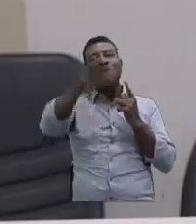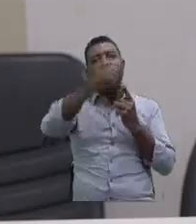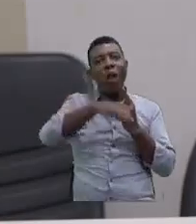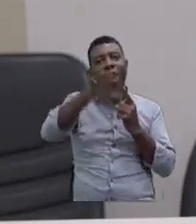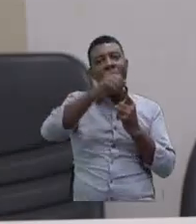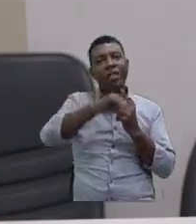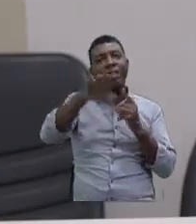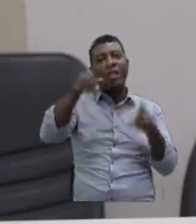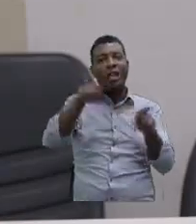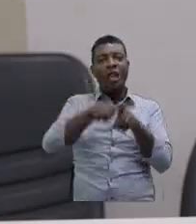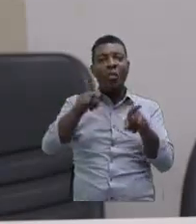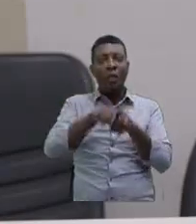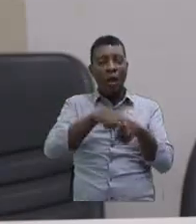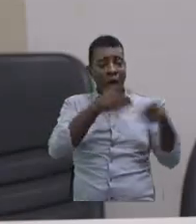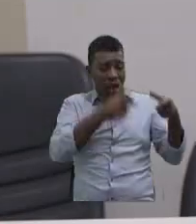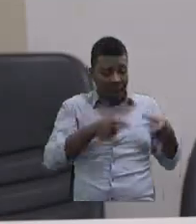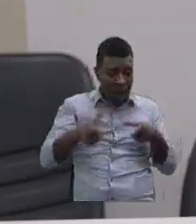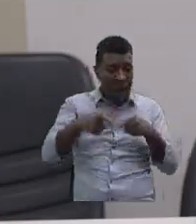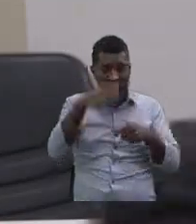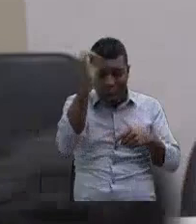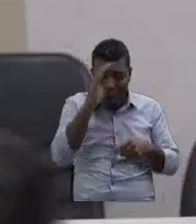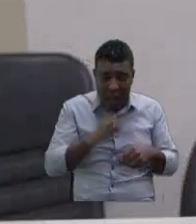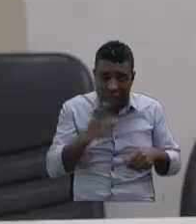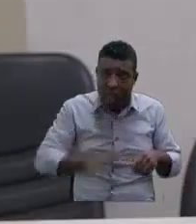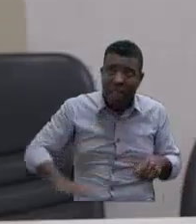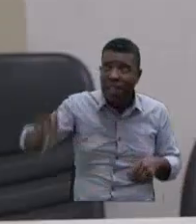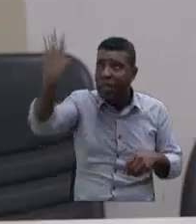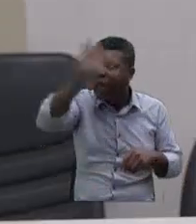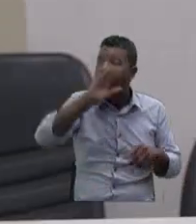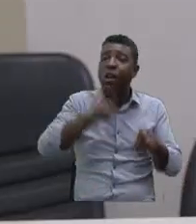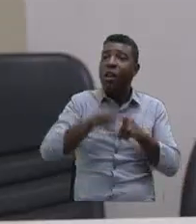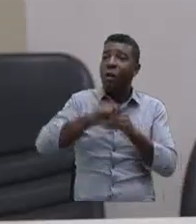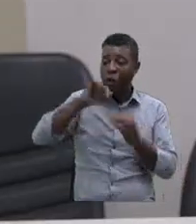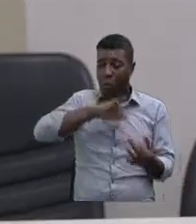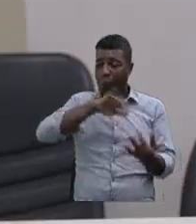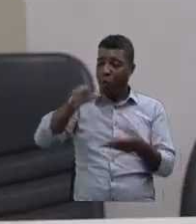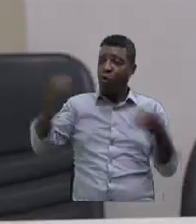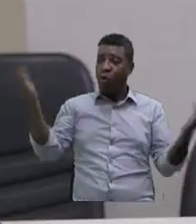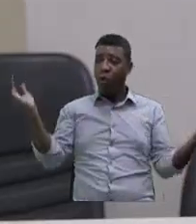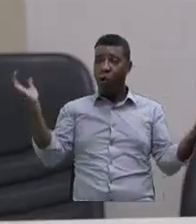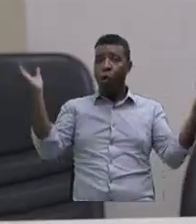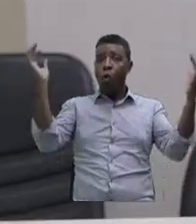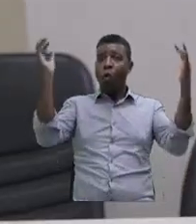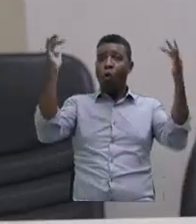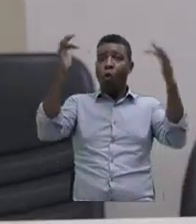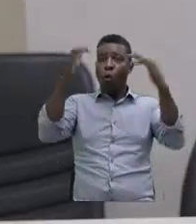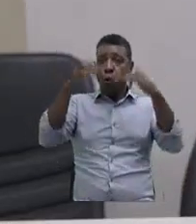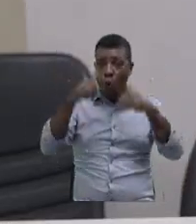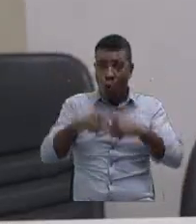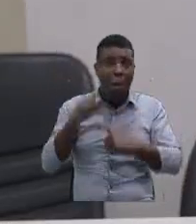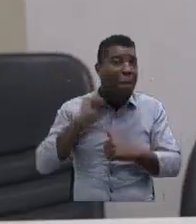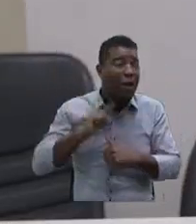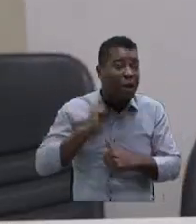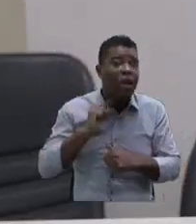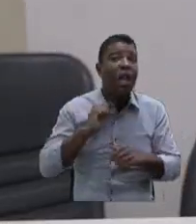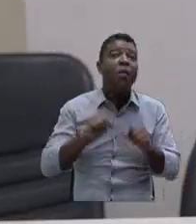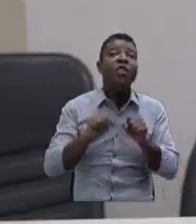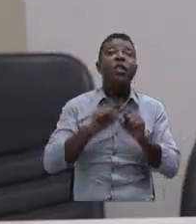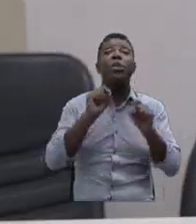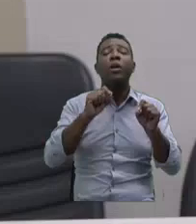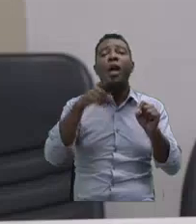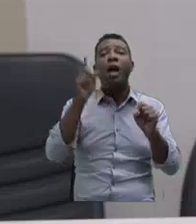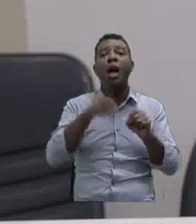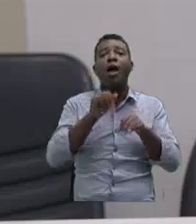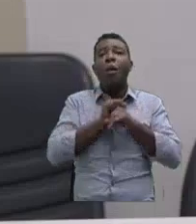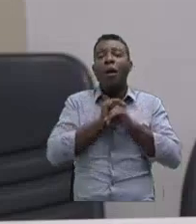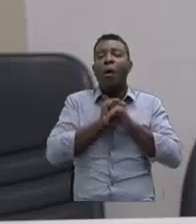vários lugares do país e do mundo, fazendo um tour por Minas Gerais para crescermos ainda mais a marca Minas,